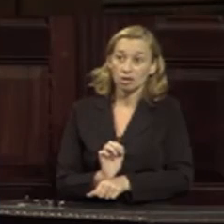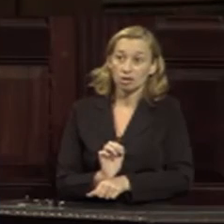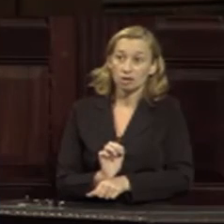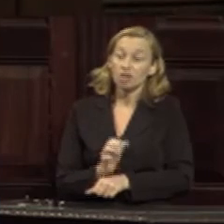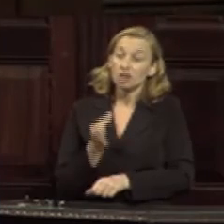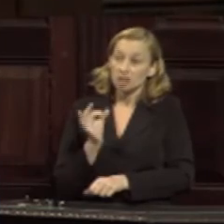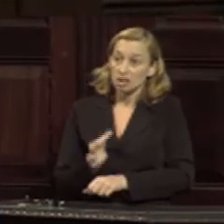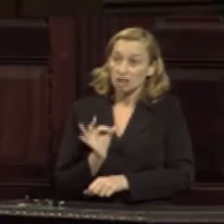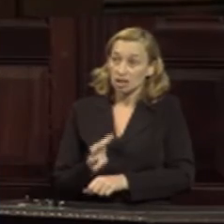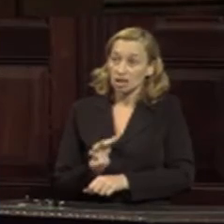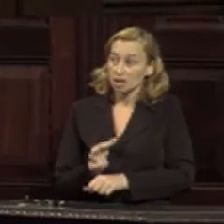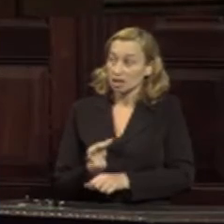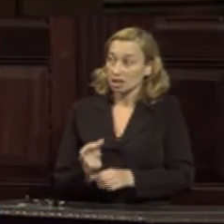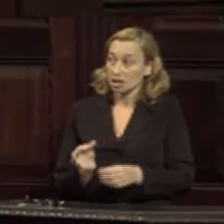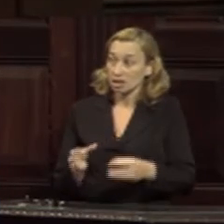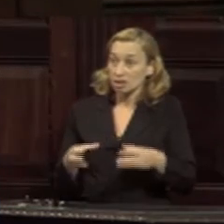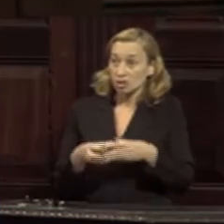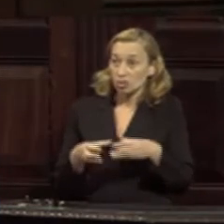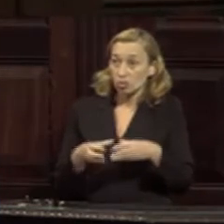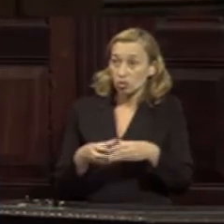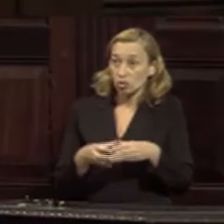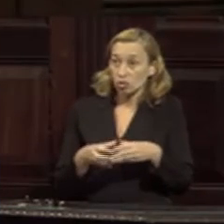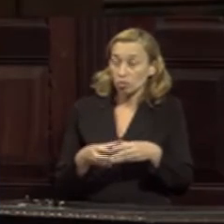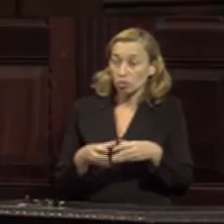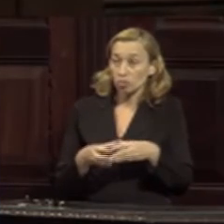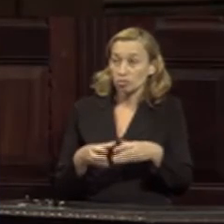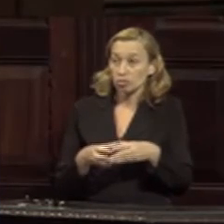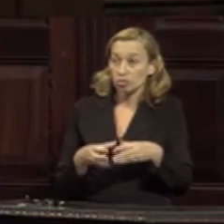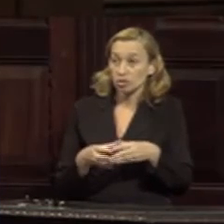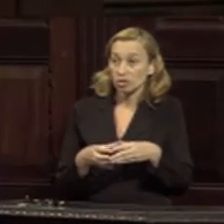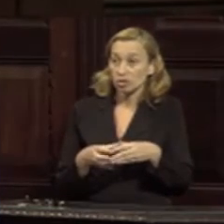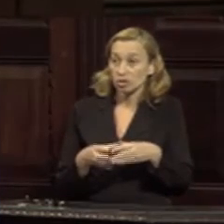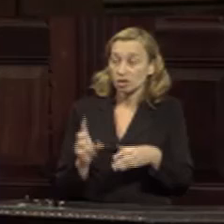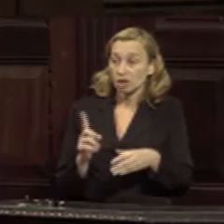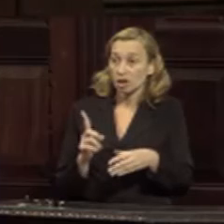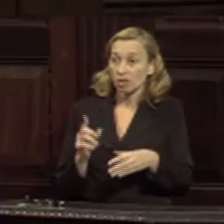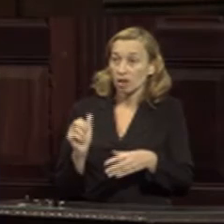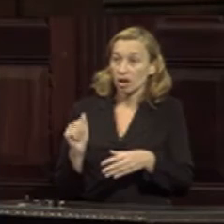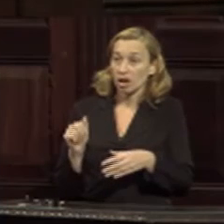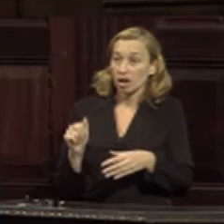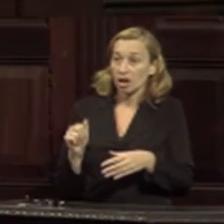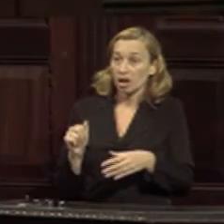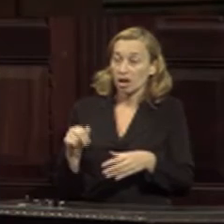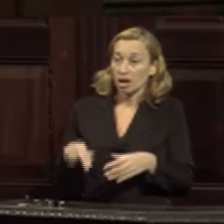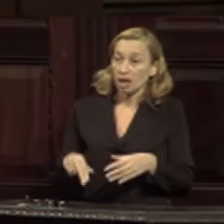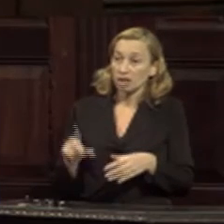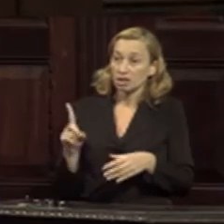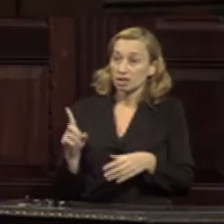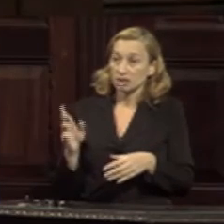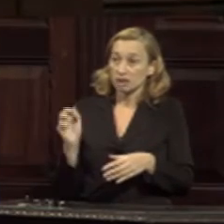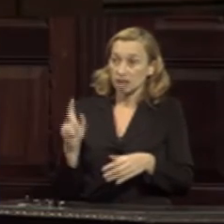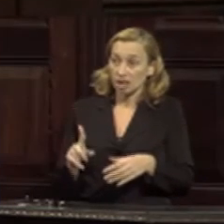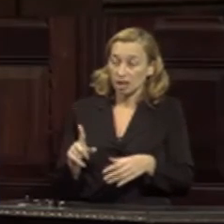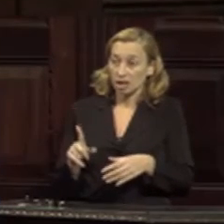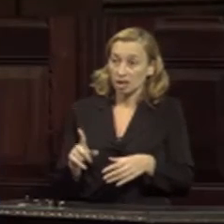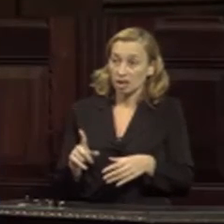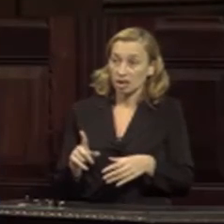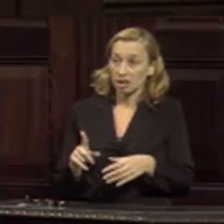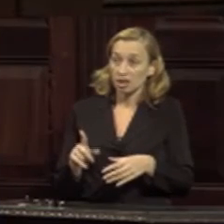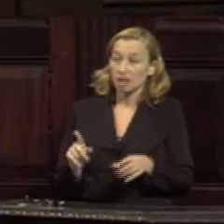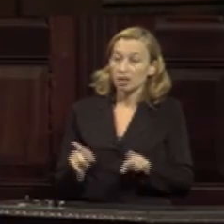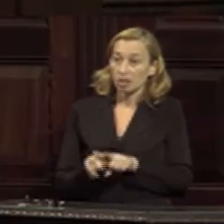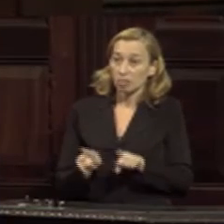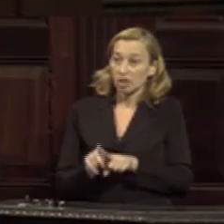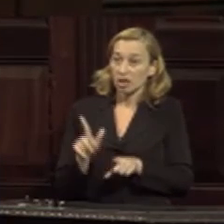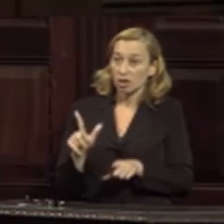Siciliano e Luiz Paulo. Mas, quando pautam essa discussão, favorece ao debate, e quero